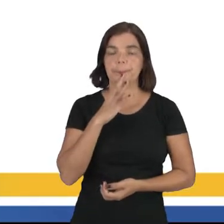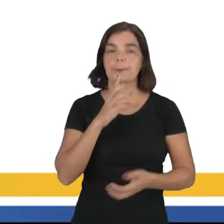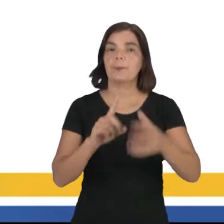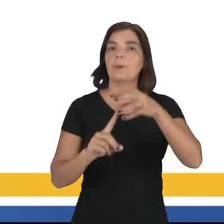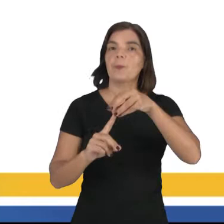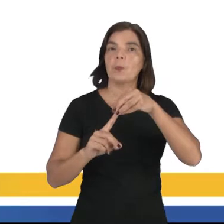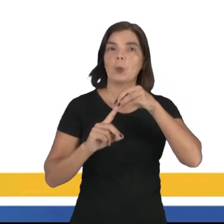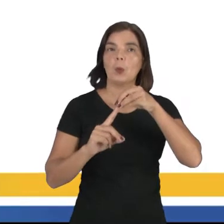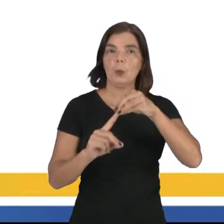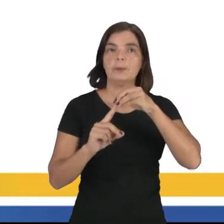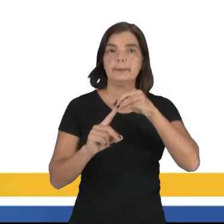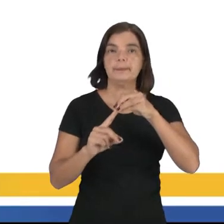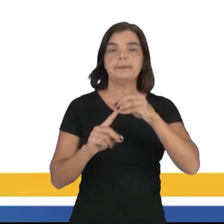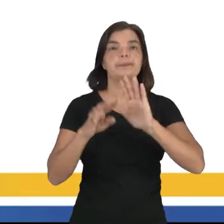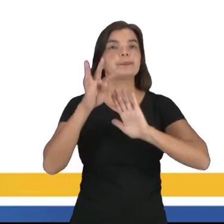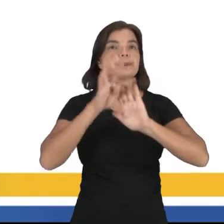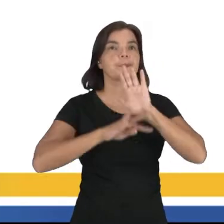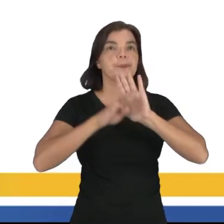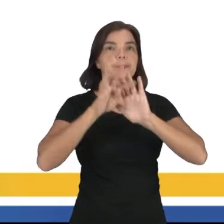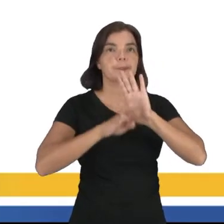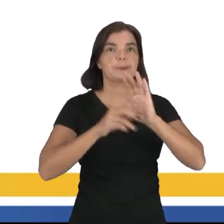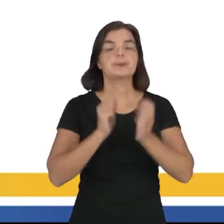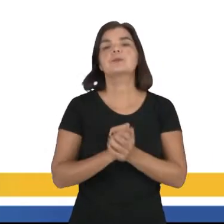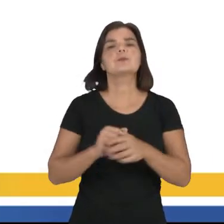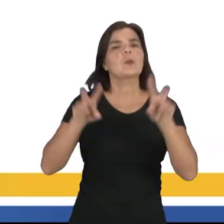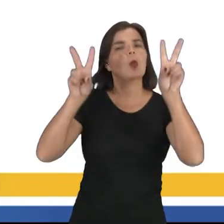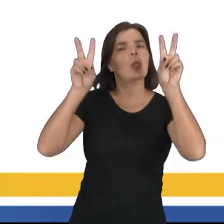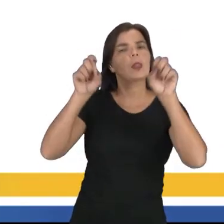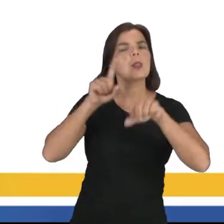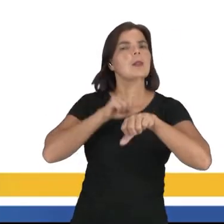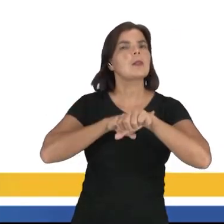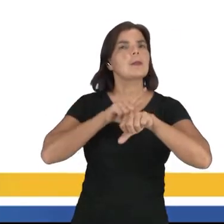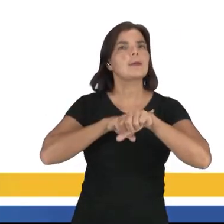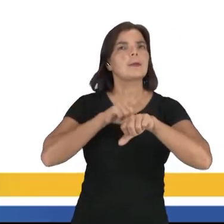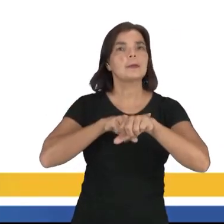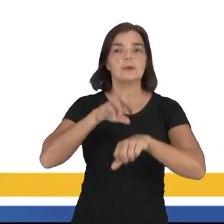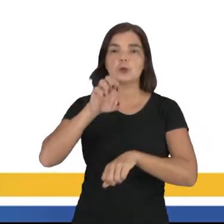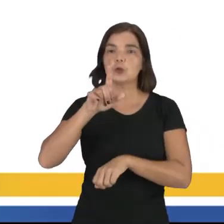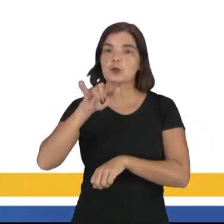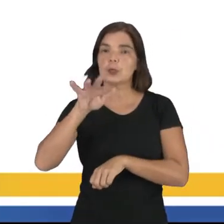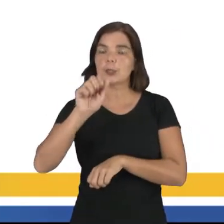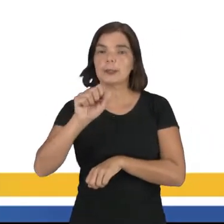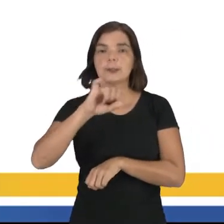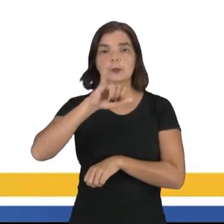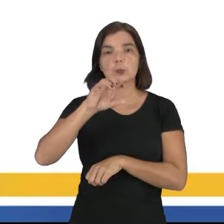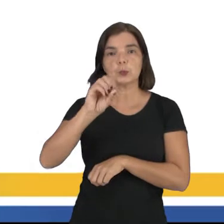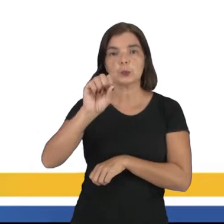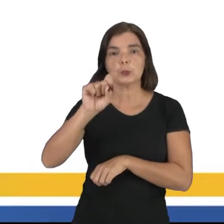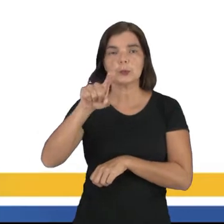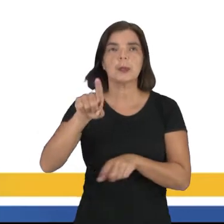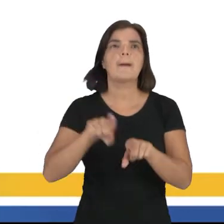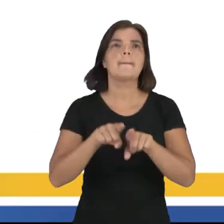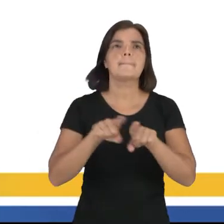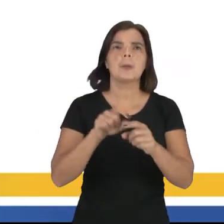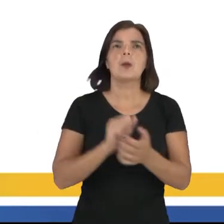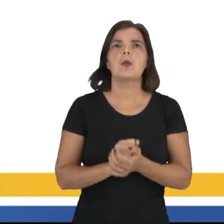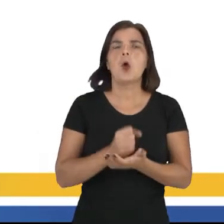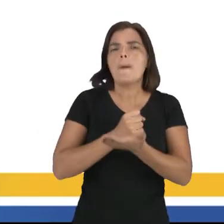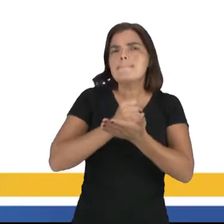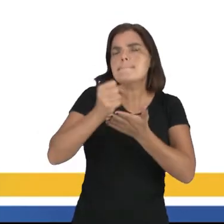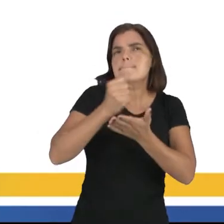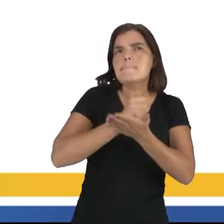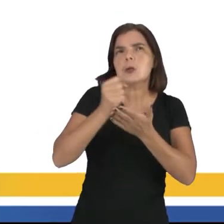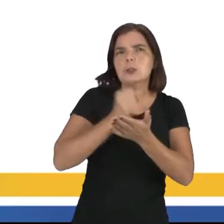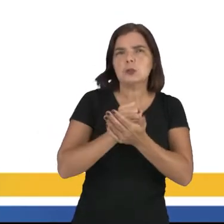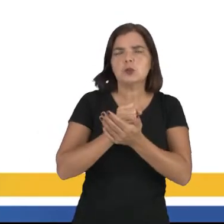a intencionalidade nesse texto, intitulado Tempo, de Elias José. Vamos lê-lo? Passou o tempo de